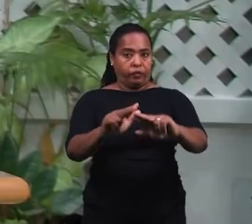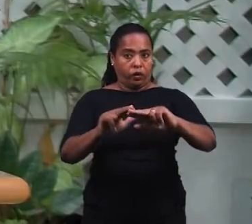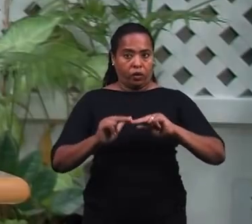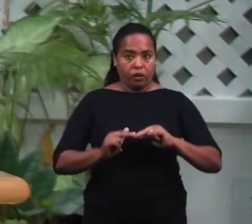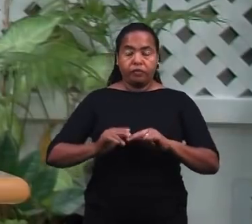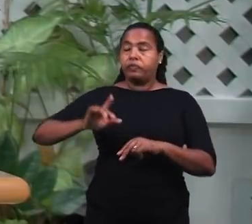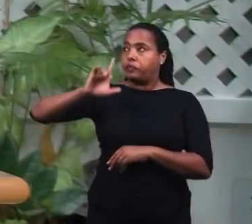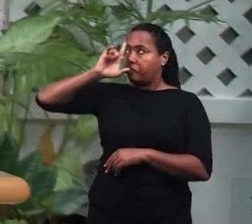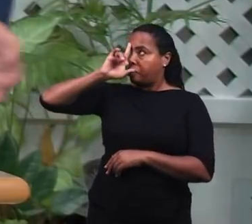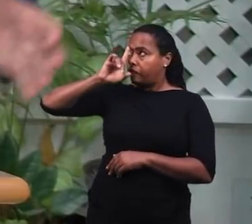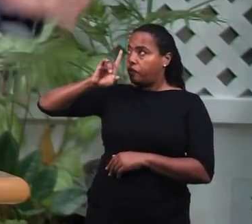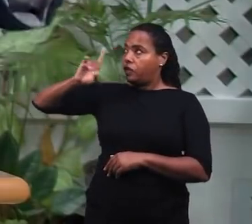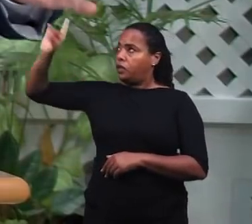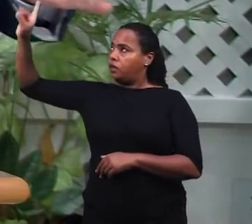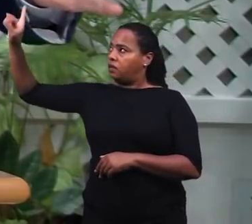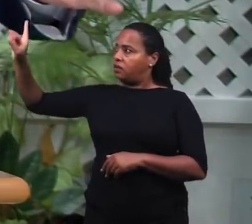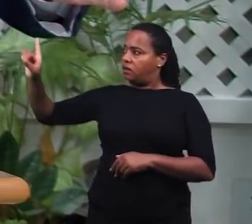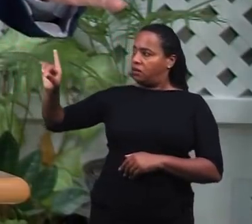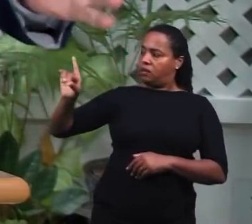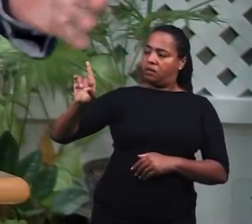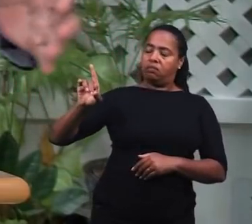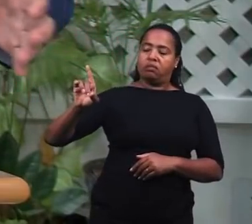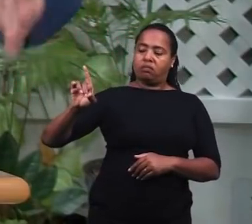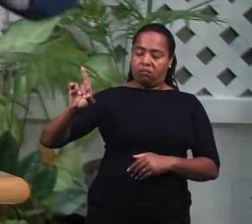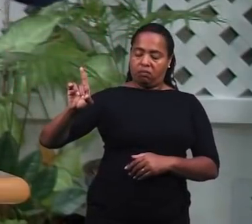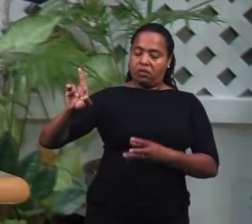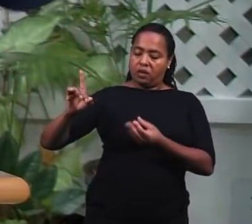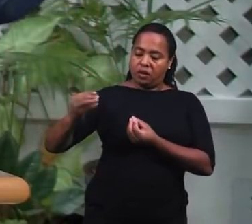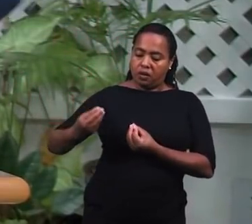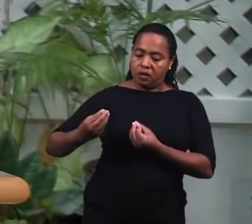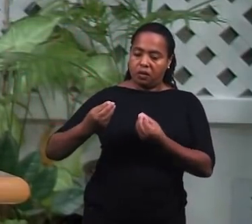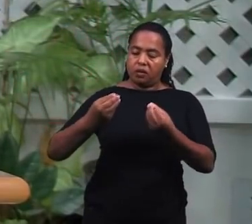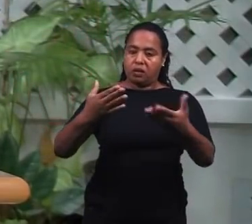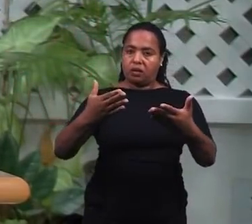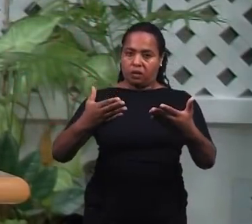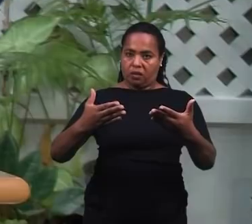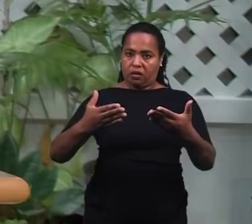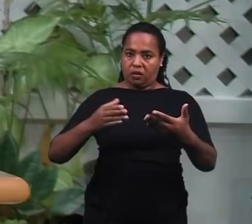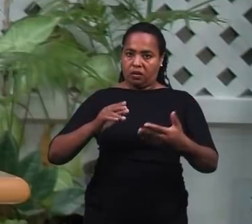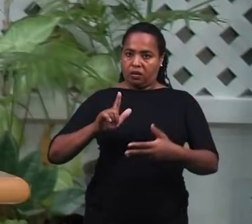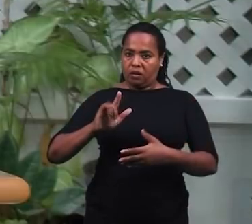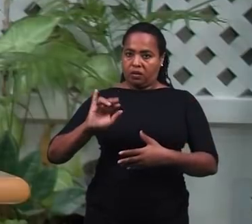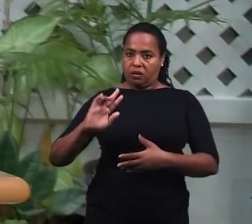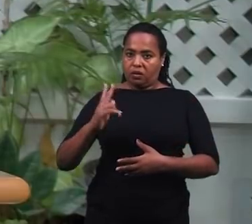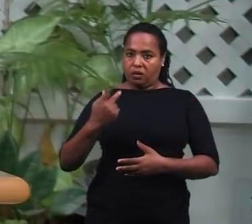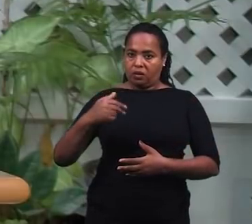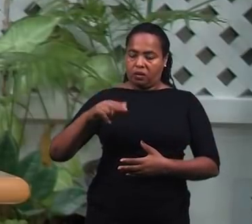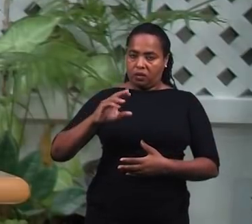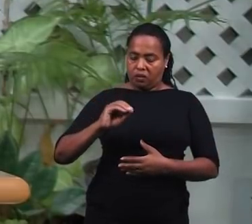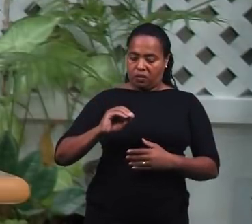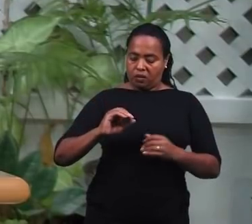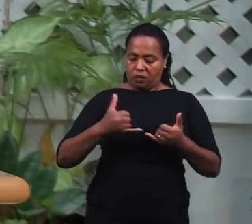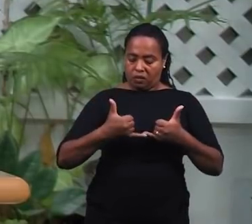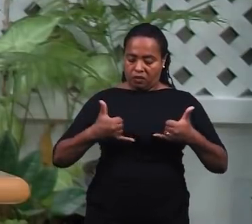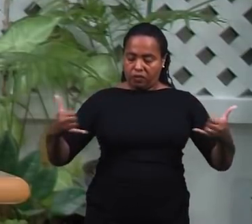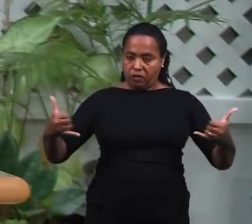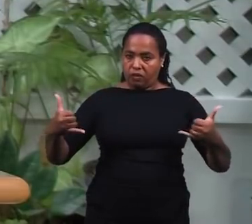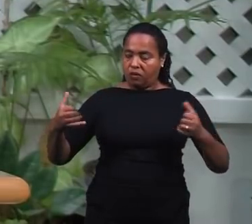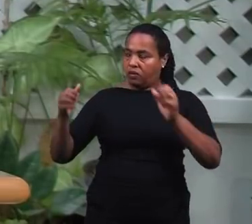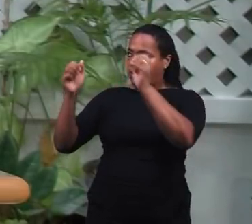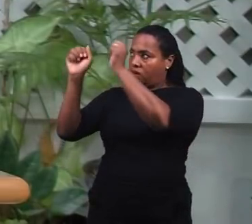E é por isso que Deus tem colocado à disposição do homem o linho fino, a resplandecência que é do Espírito